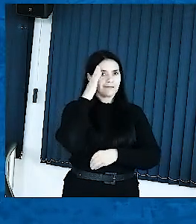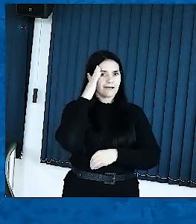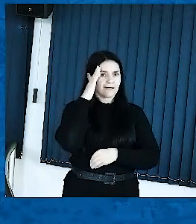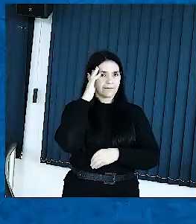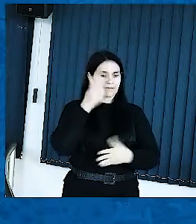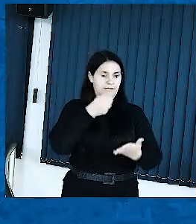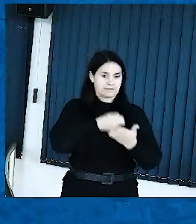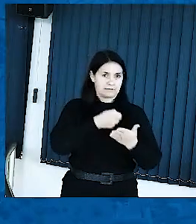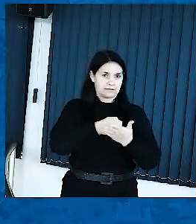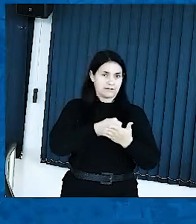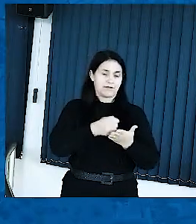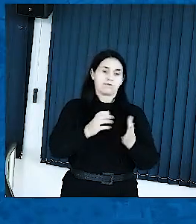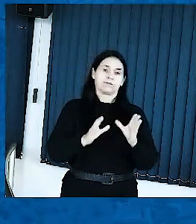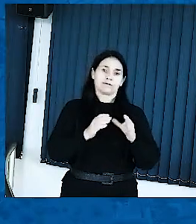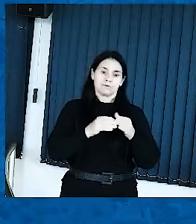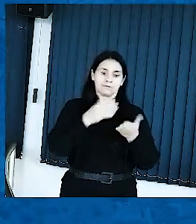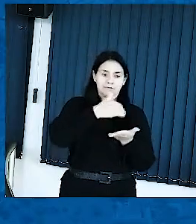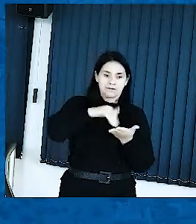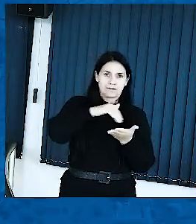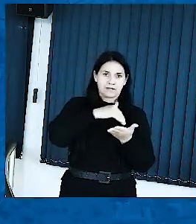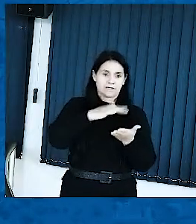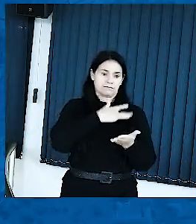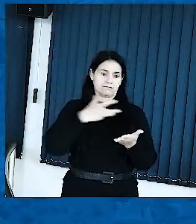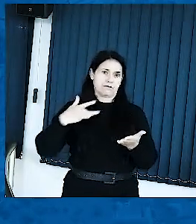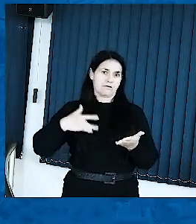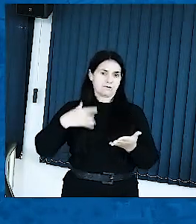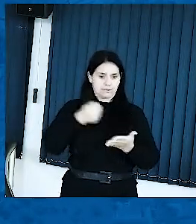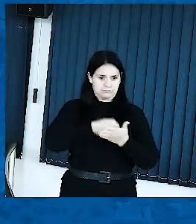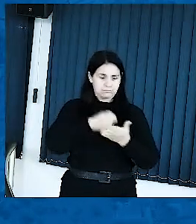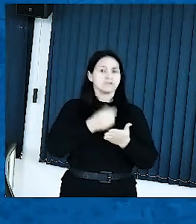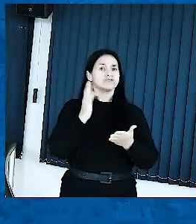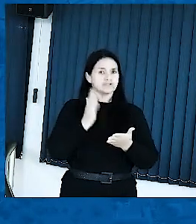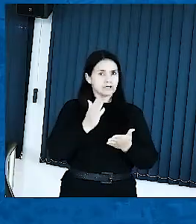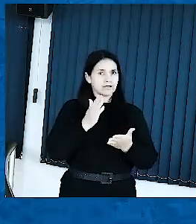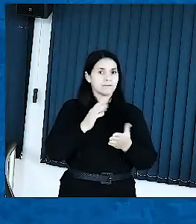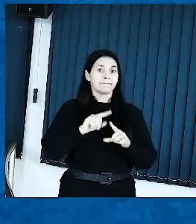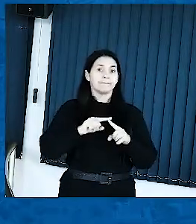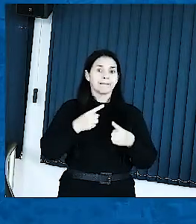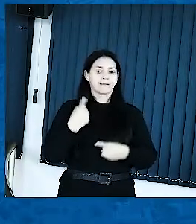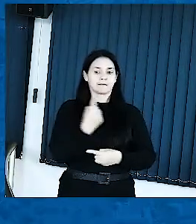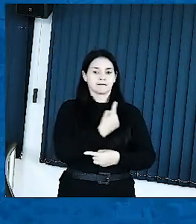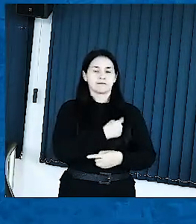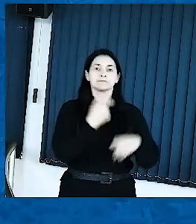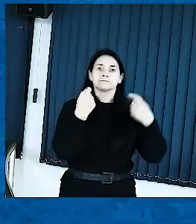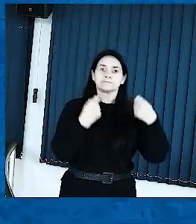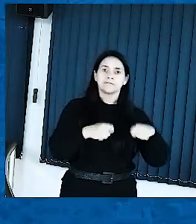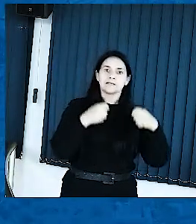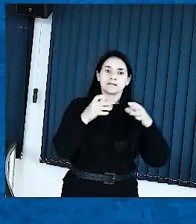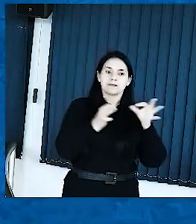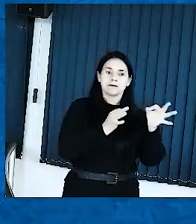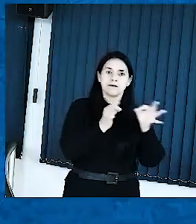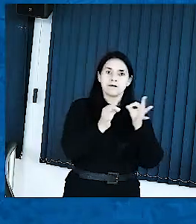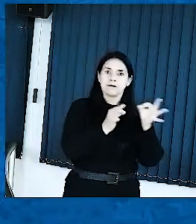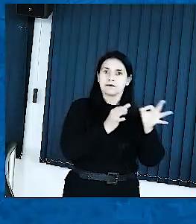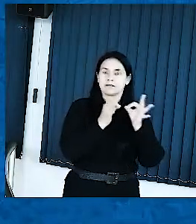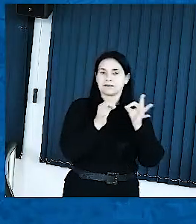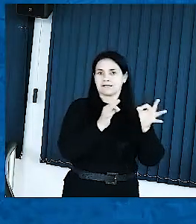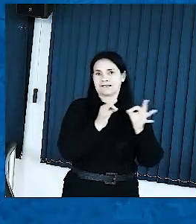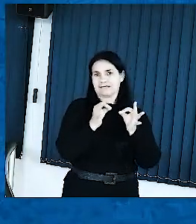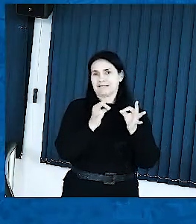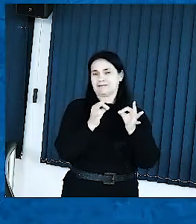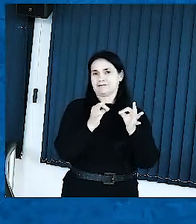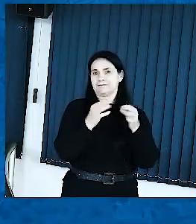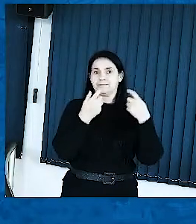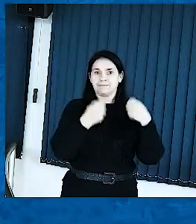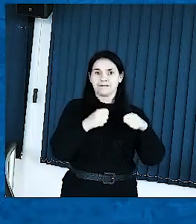toda a dedicação da Secretaria de Saúde, da Secretaria de Educação, mas a gente precisa organizar isso. A gente